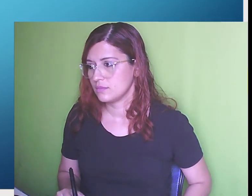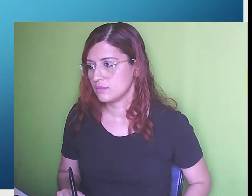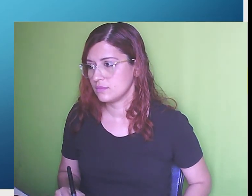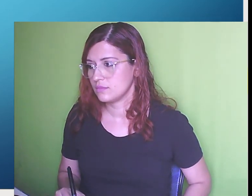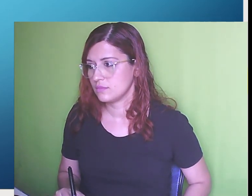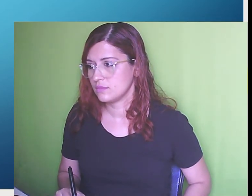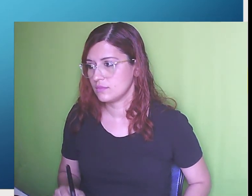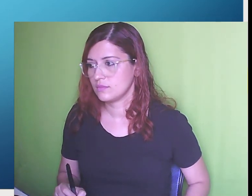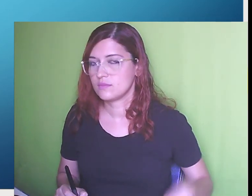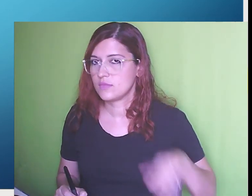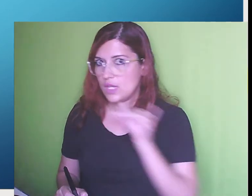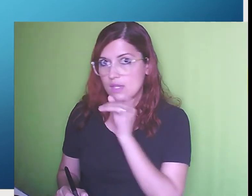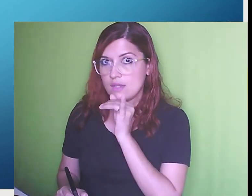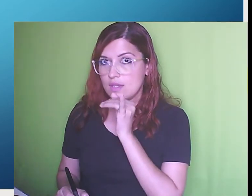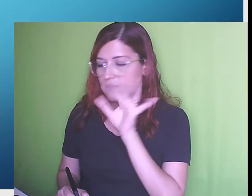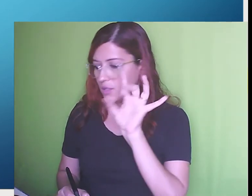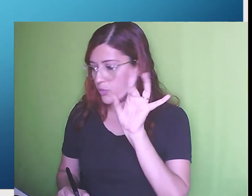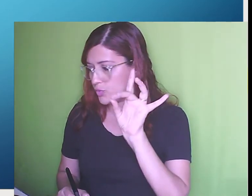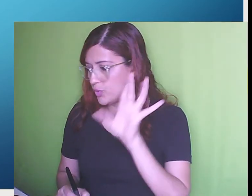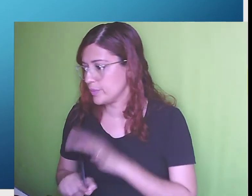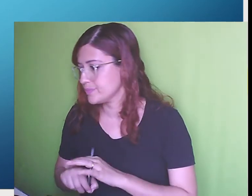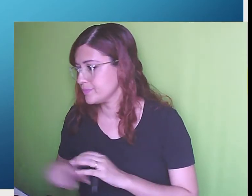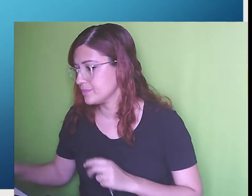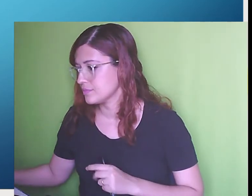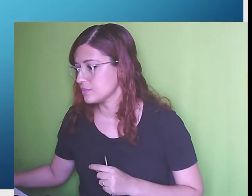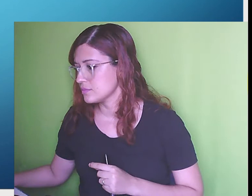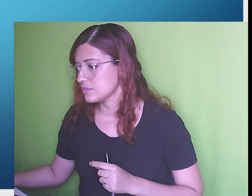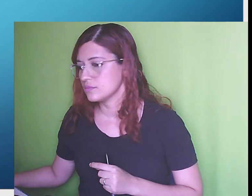0,6. Só um exemplo.